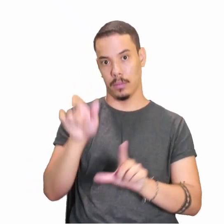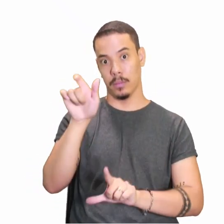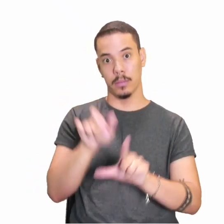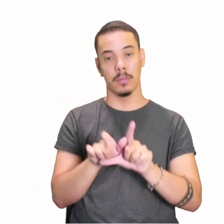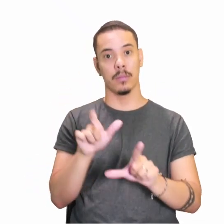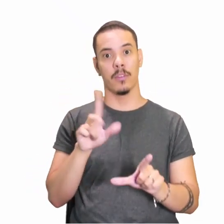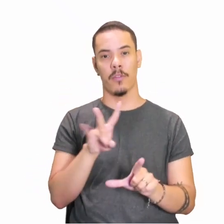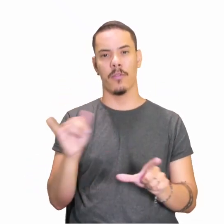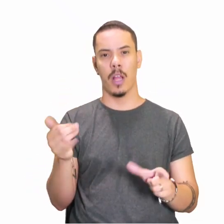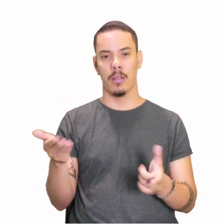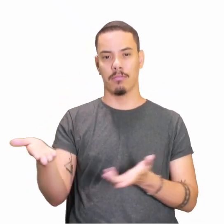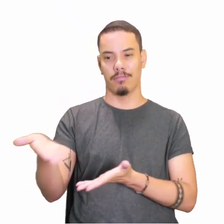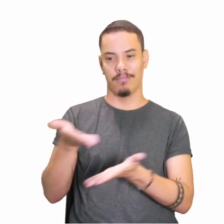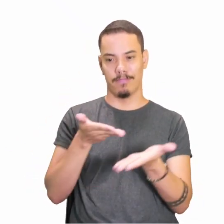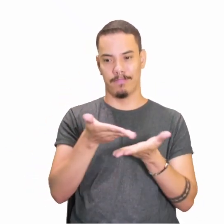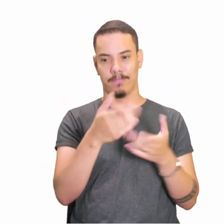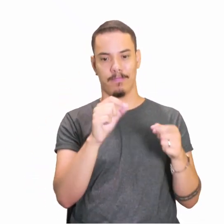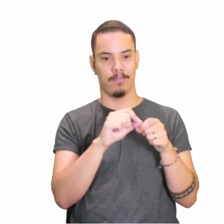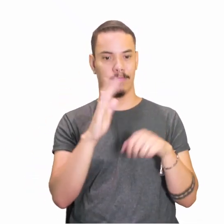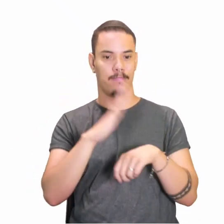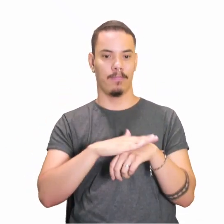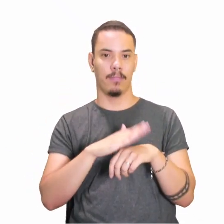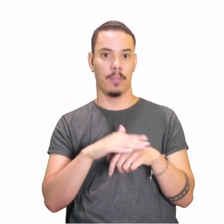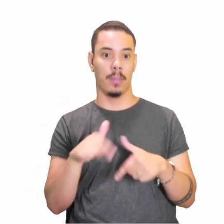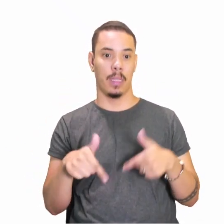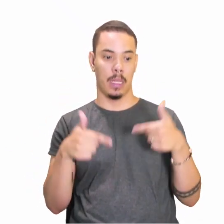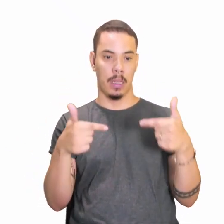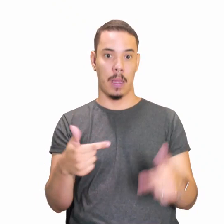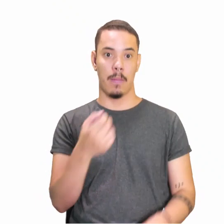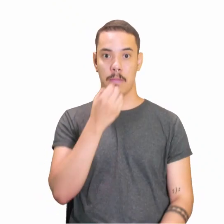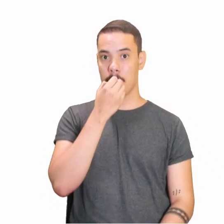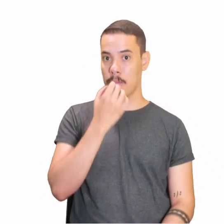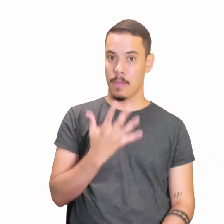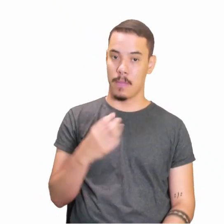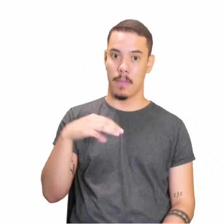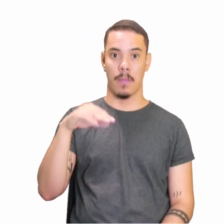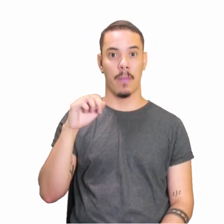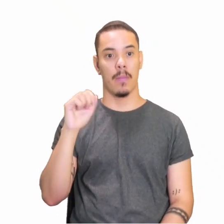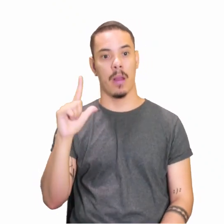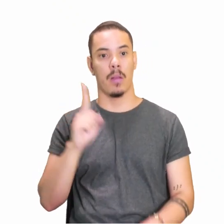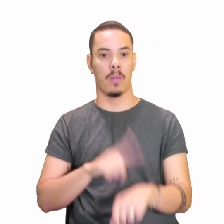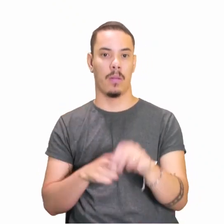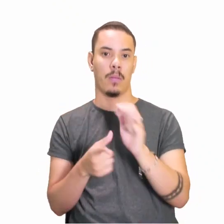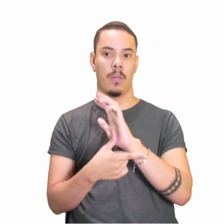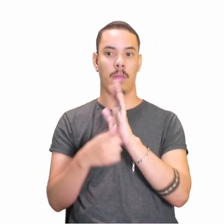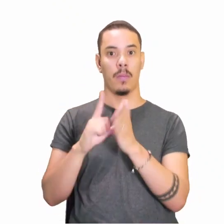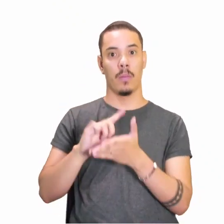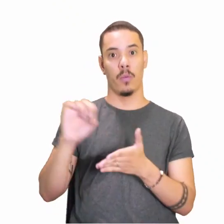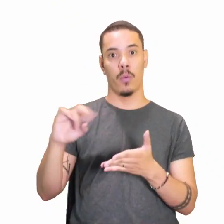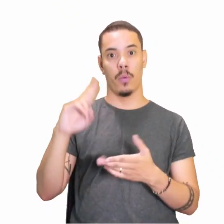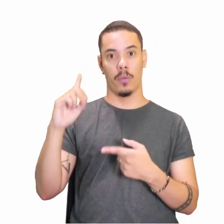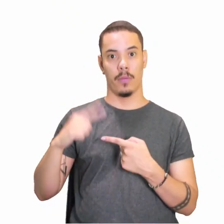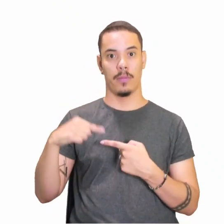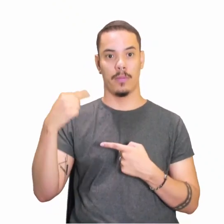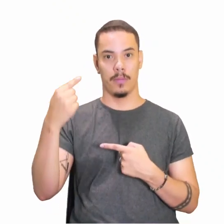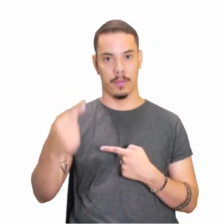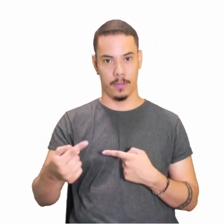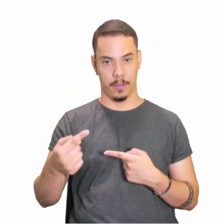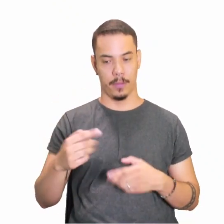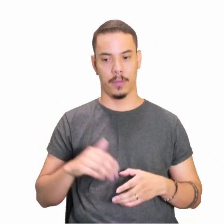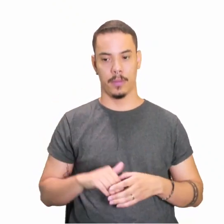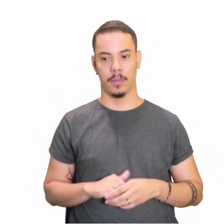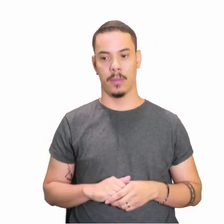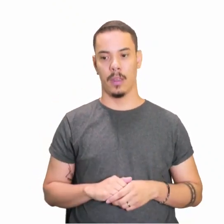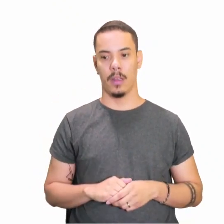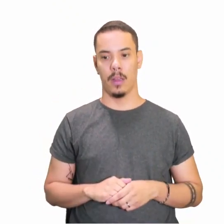vai transitar, fazendo as ações do bem ou do mal, em tempo anterior ou posterior, não é assim?